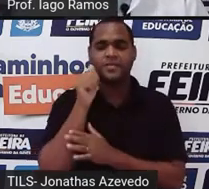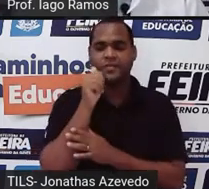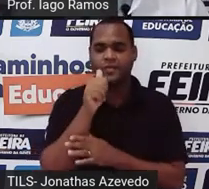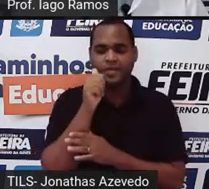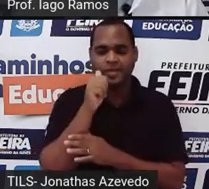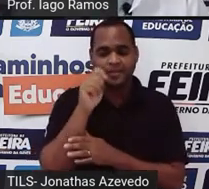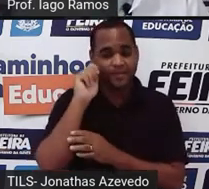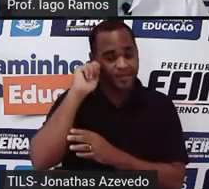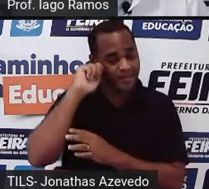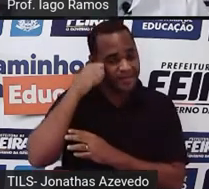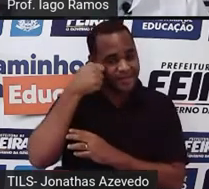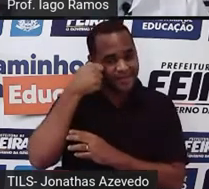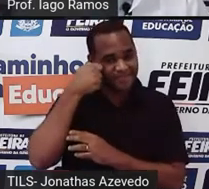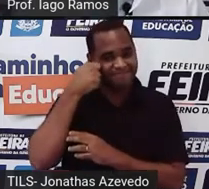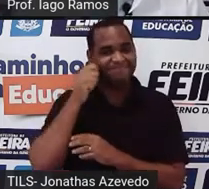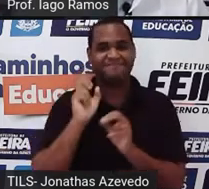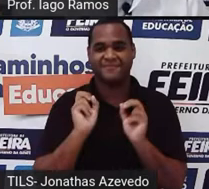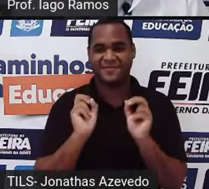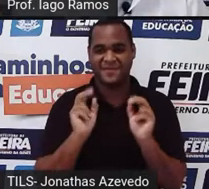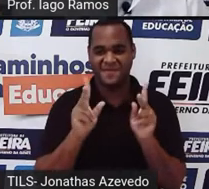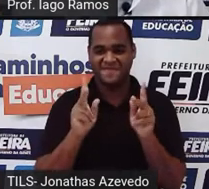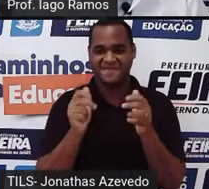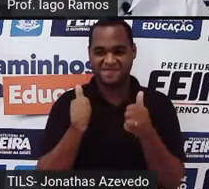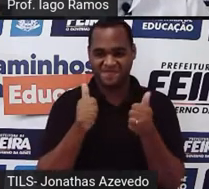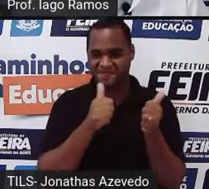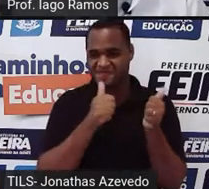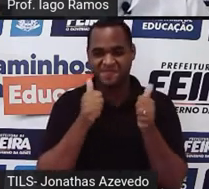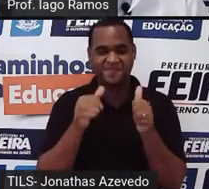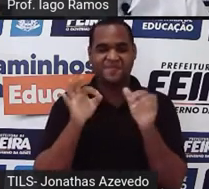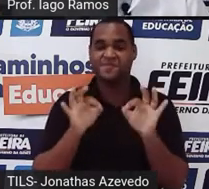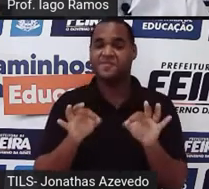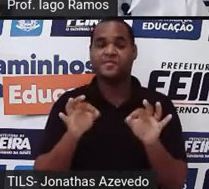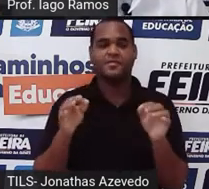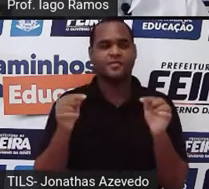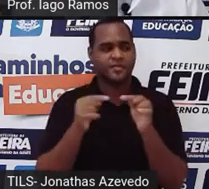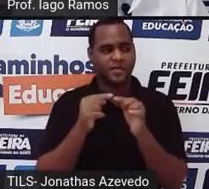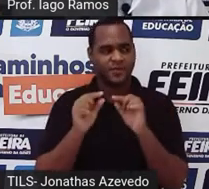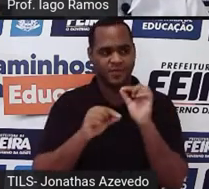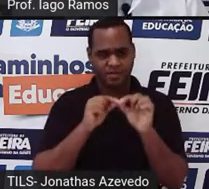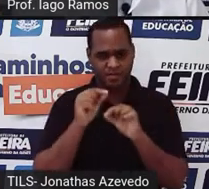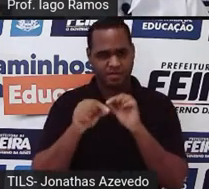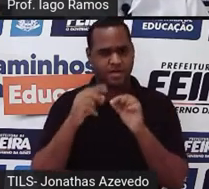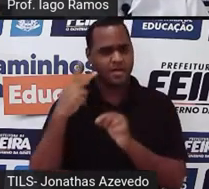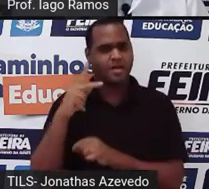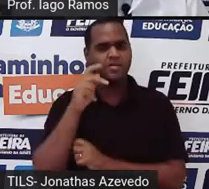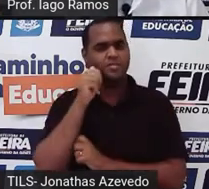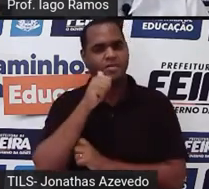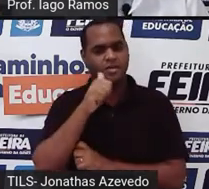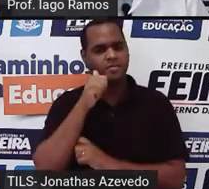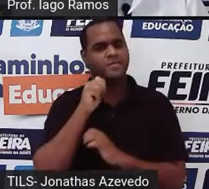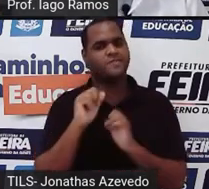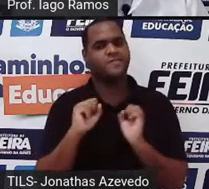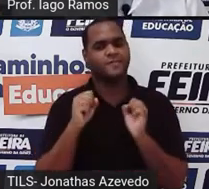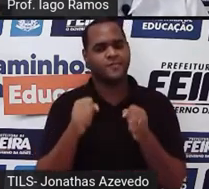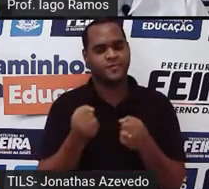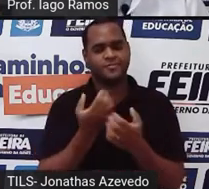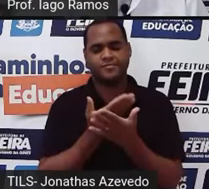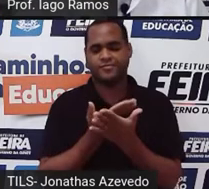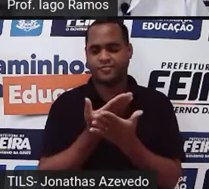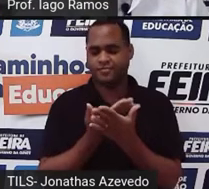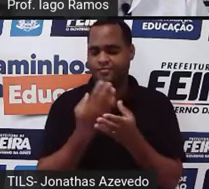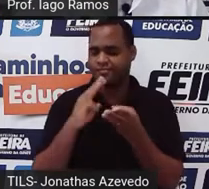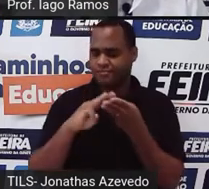tá? Negra, certo? Bom, e aí ela se dedicou, né, a estudar